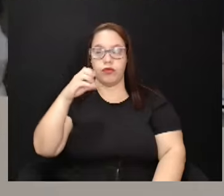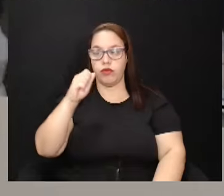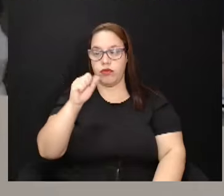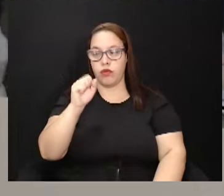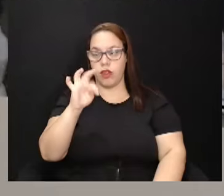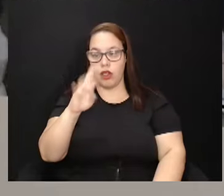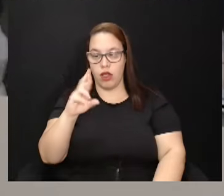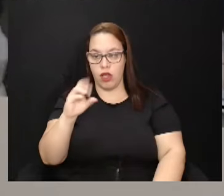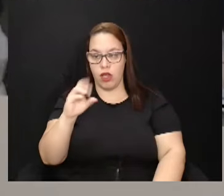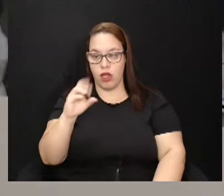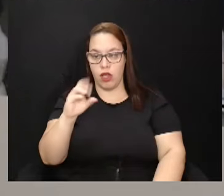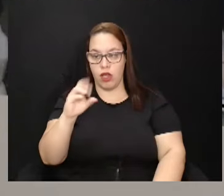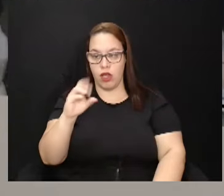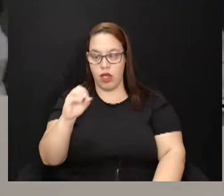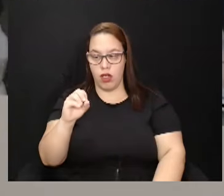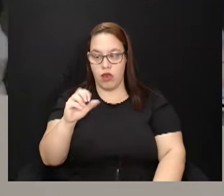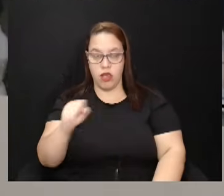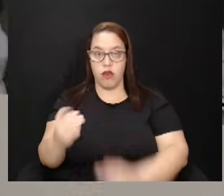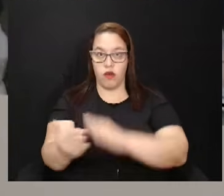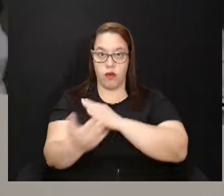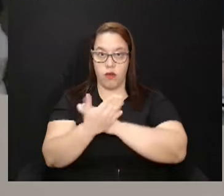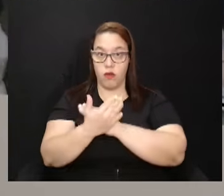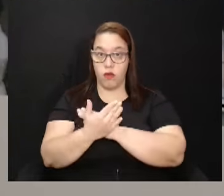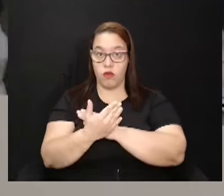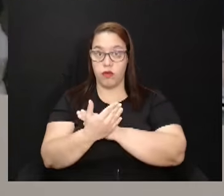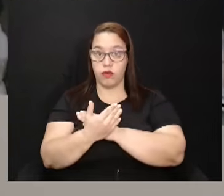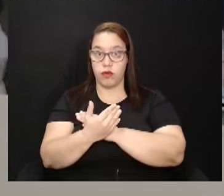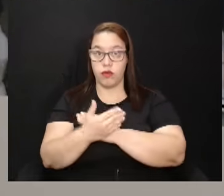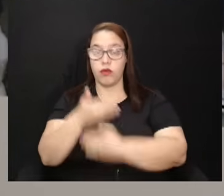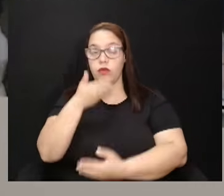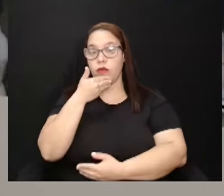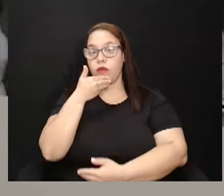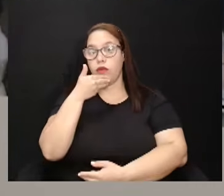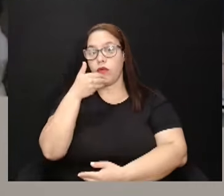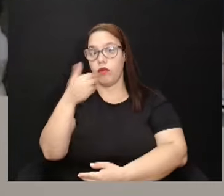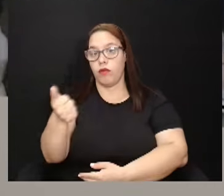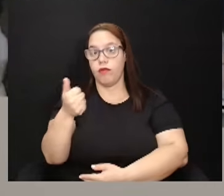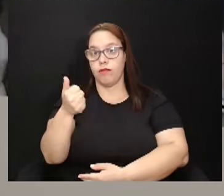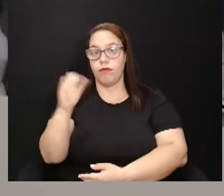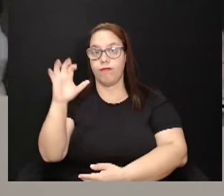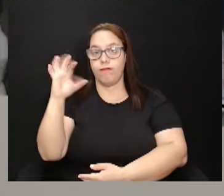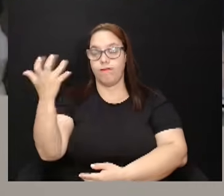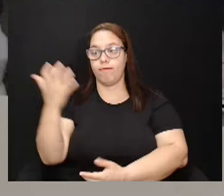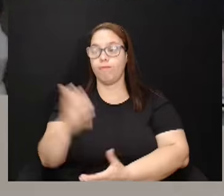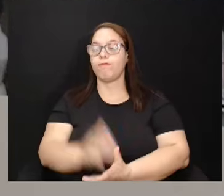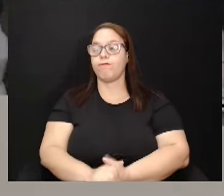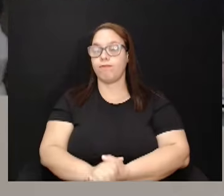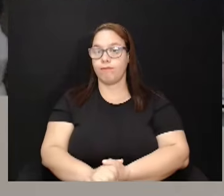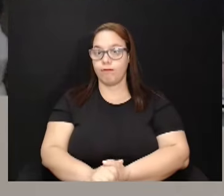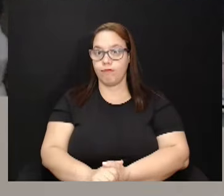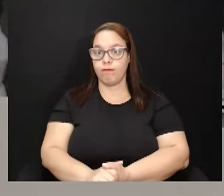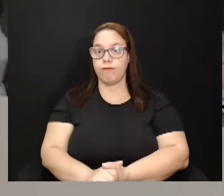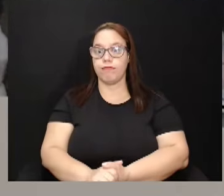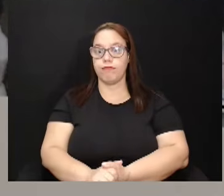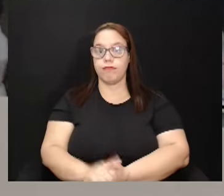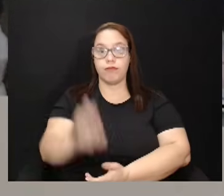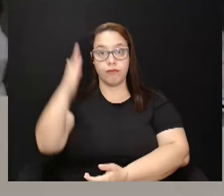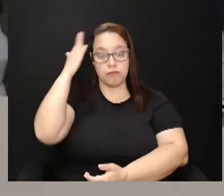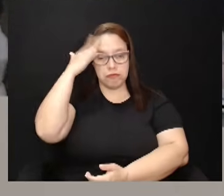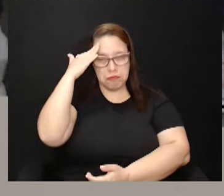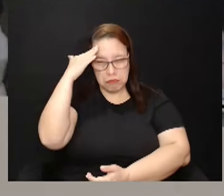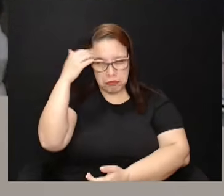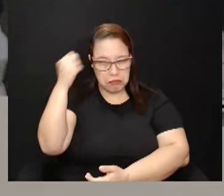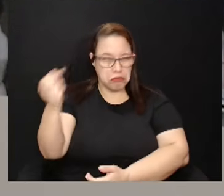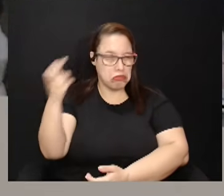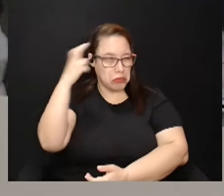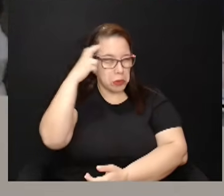me ajudando. E o melhor aconteceu. Os mais sábios vieram ao